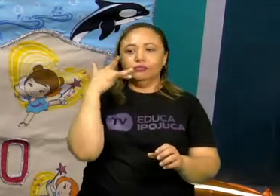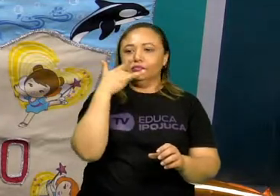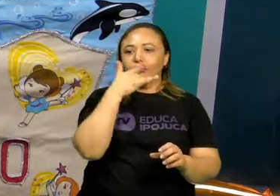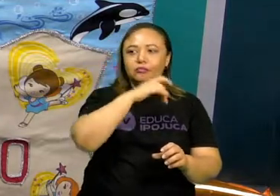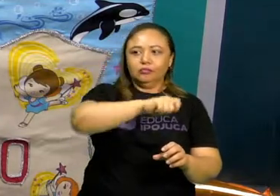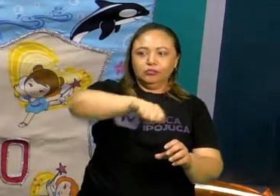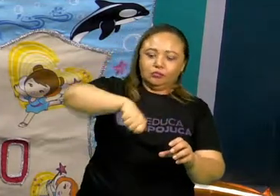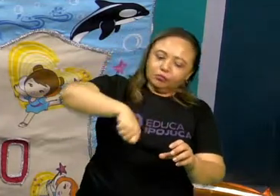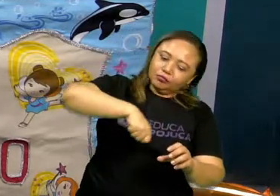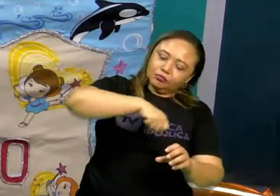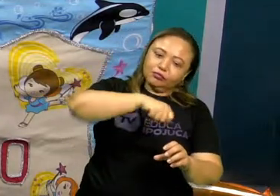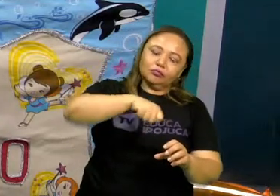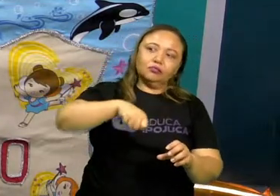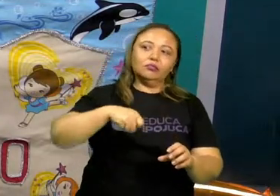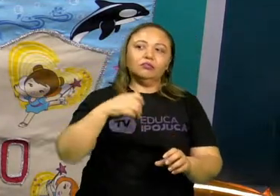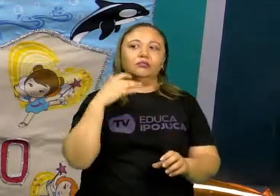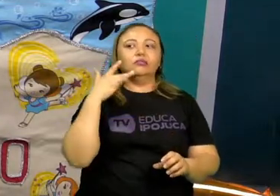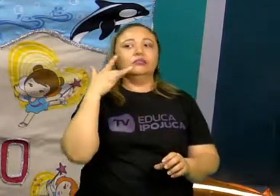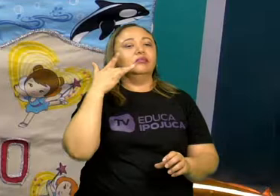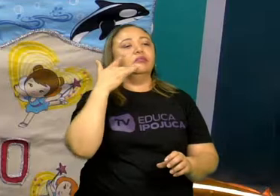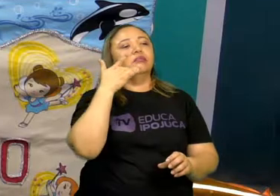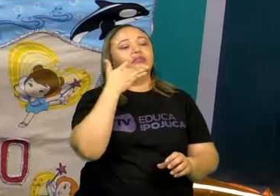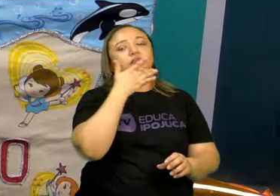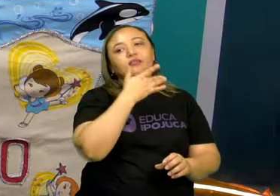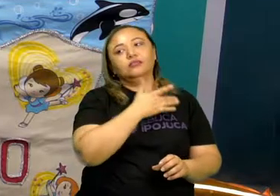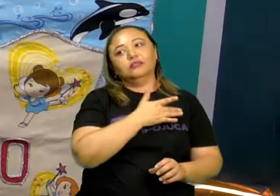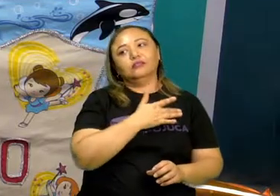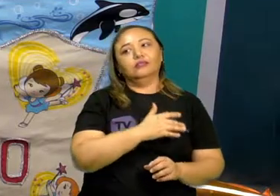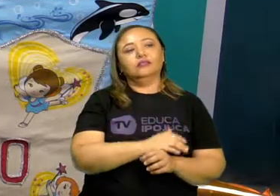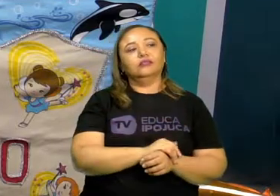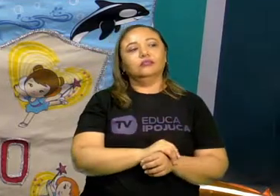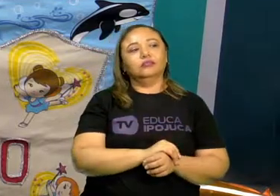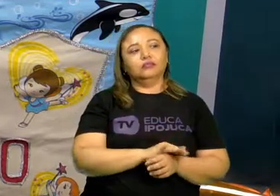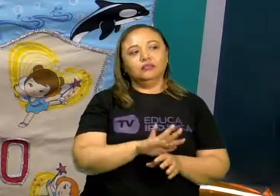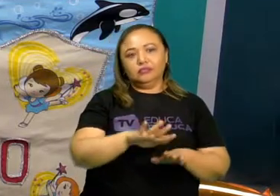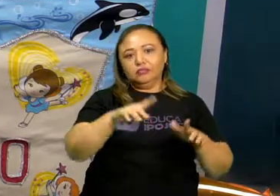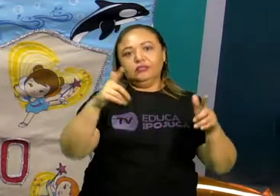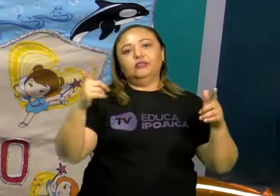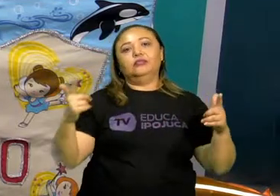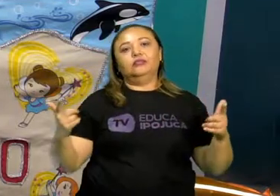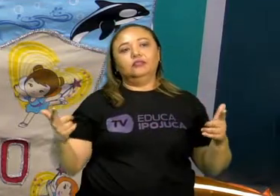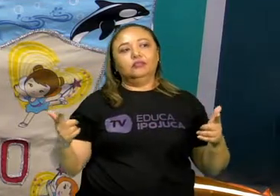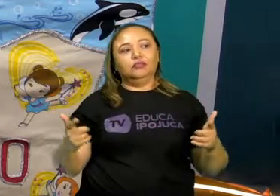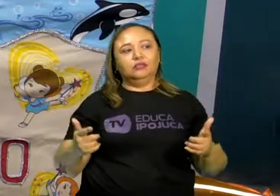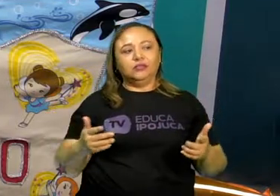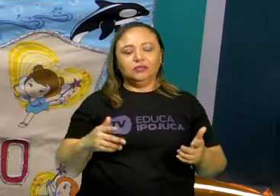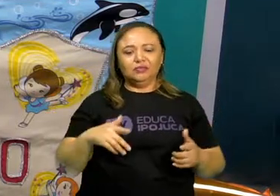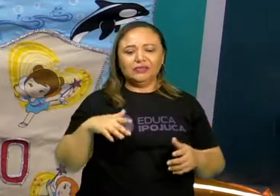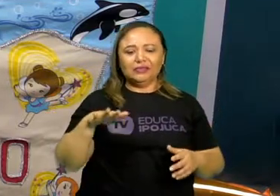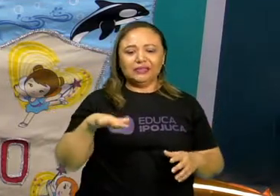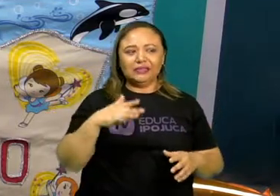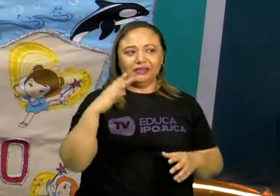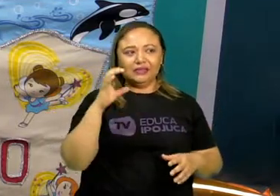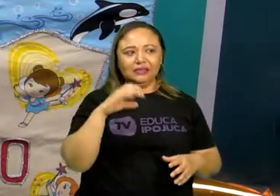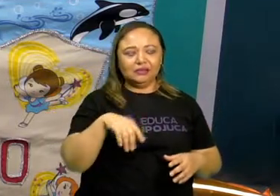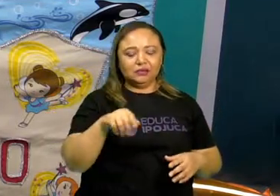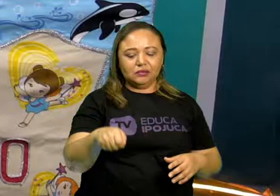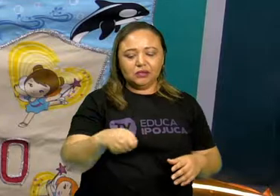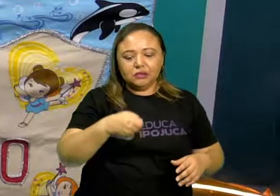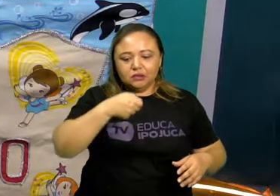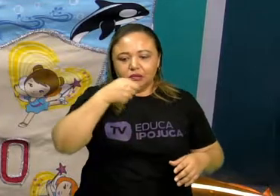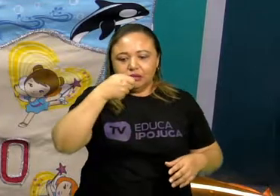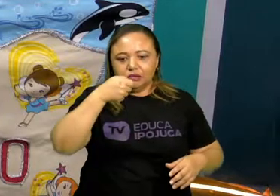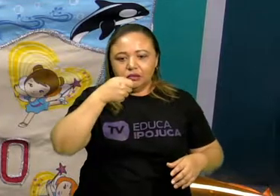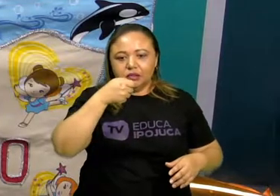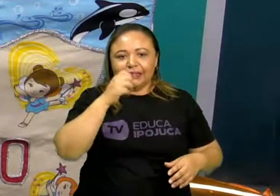delícia, leiturinha. Adoro mingau. Tia Lê também gosta. Mas o mingau, quando eles foram